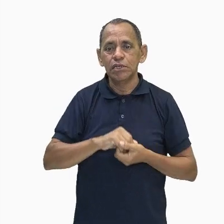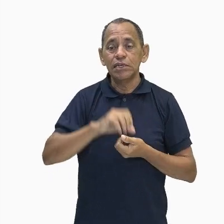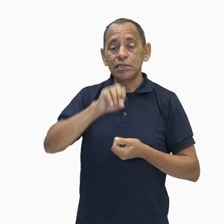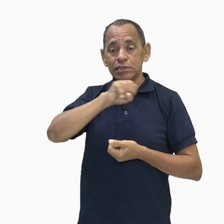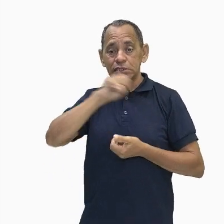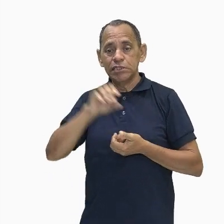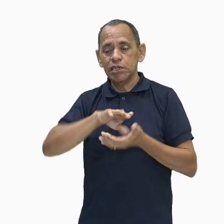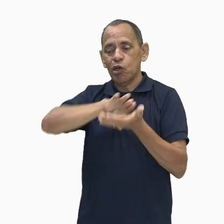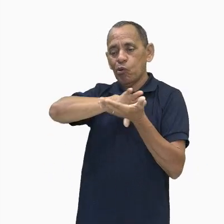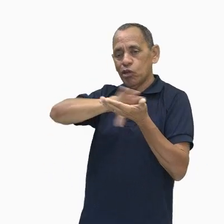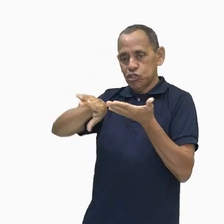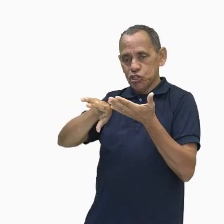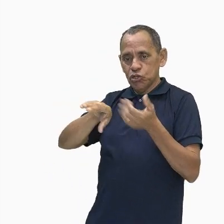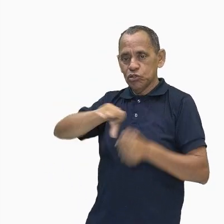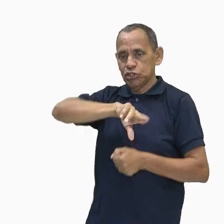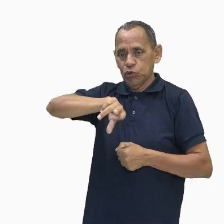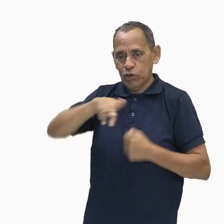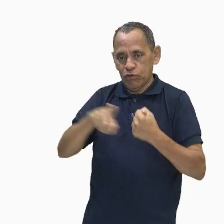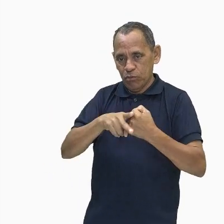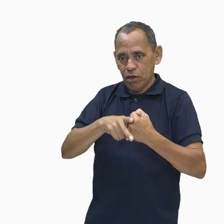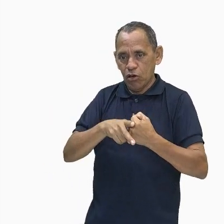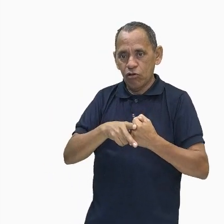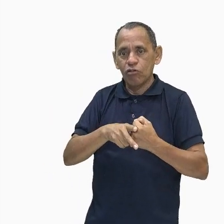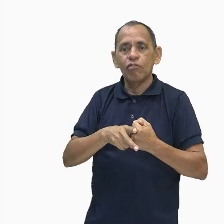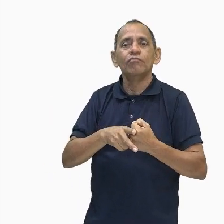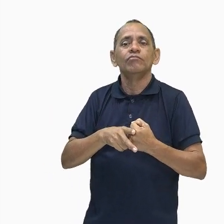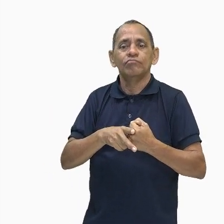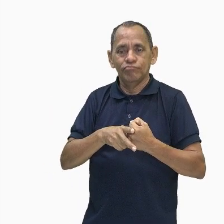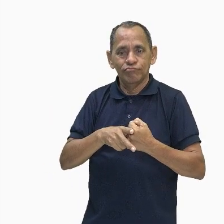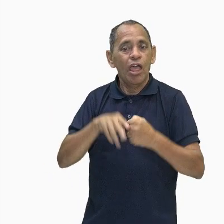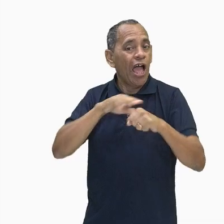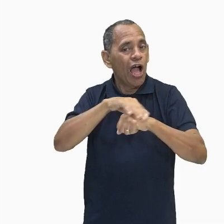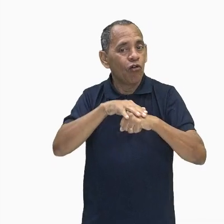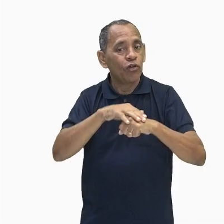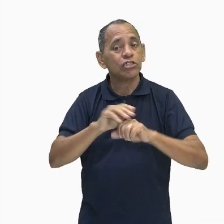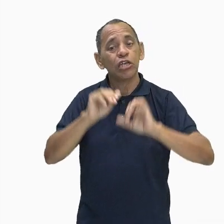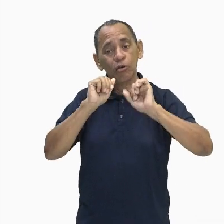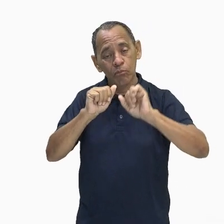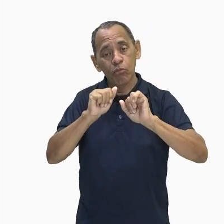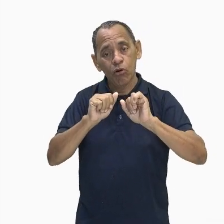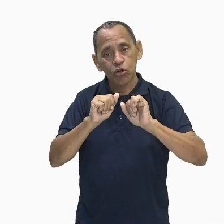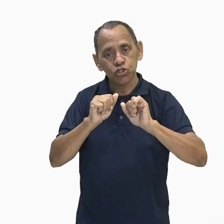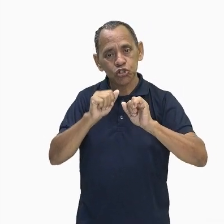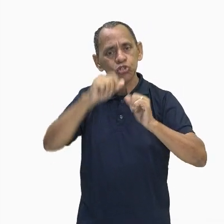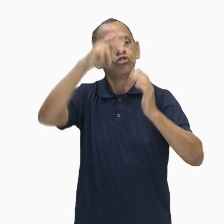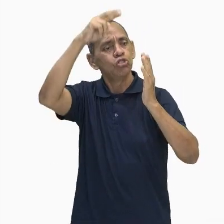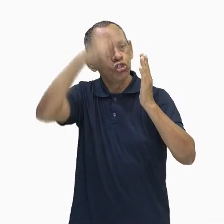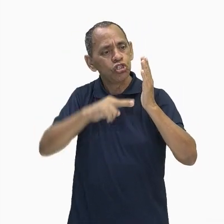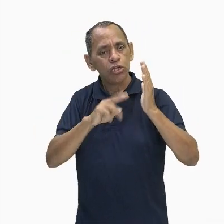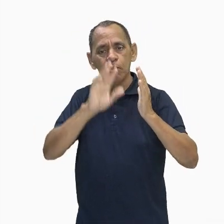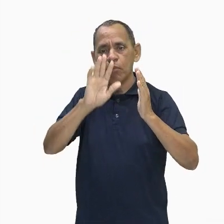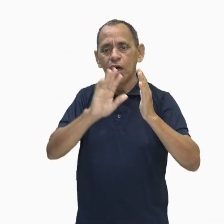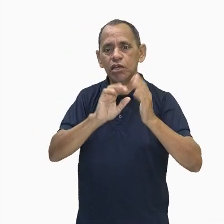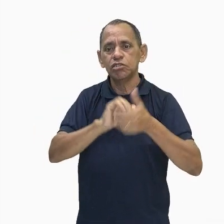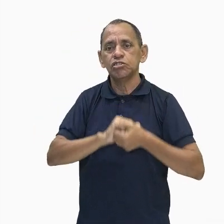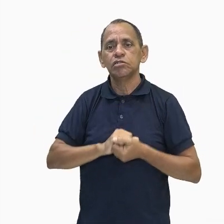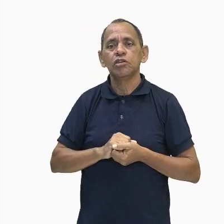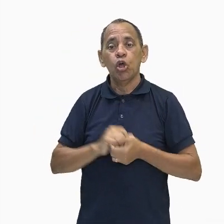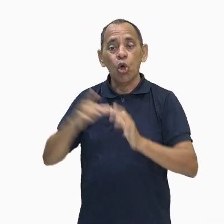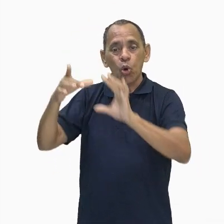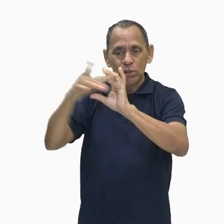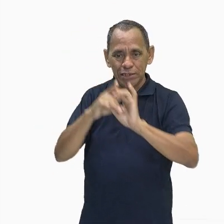ali o não verbal, a conversa pode ser lida, mas boa parte do contexto vai se